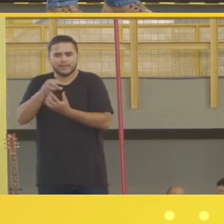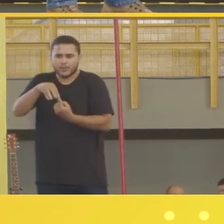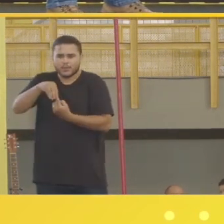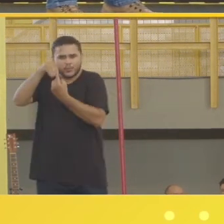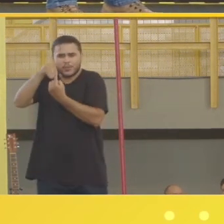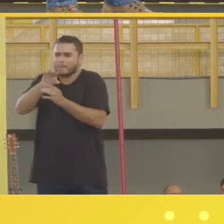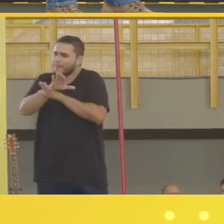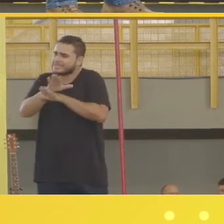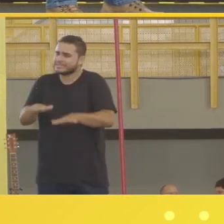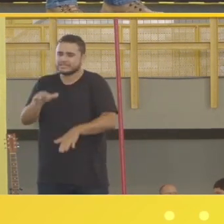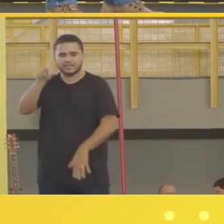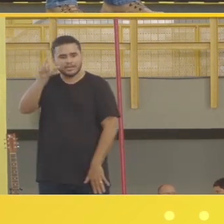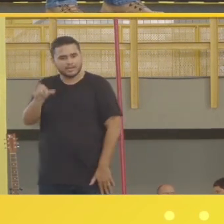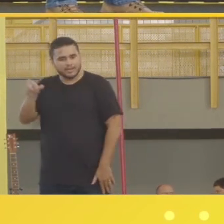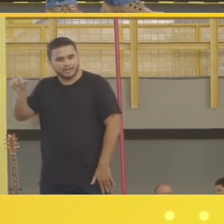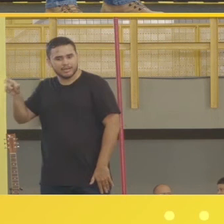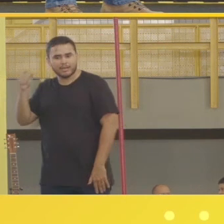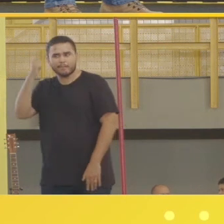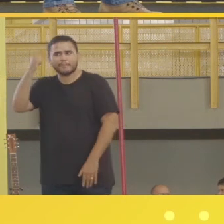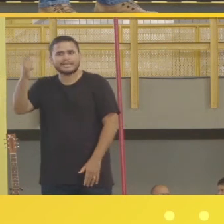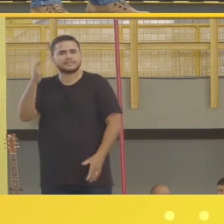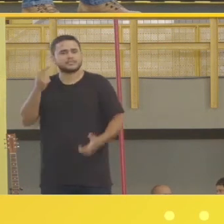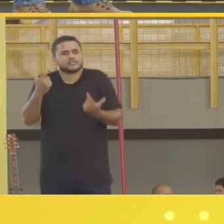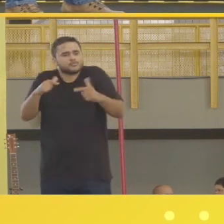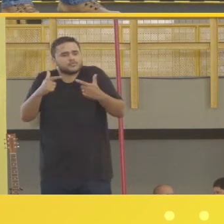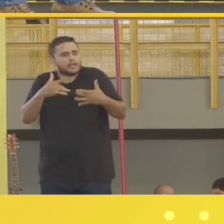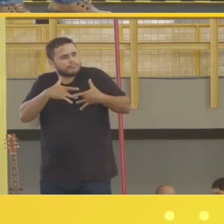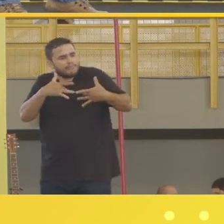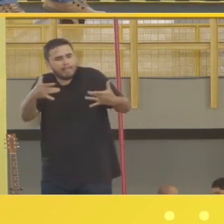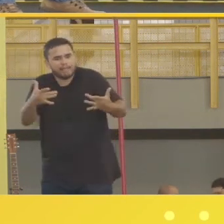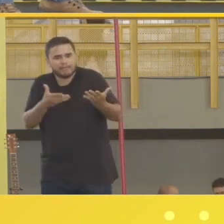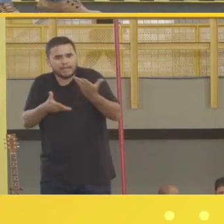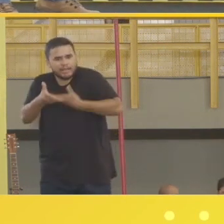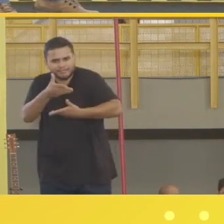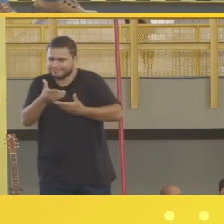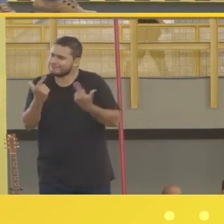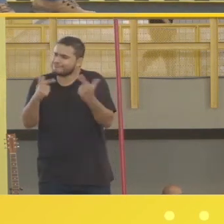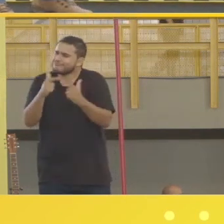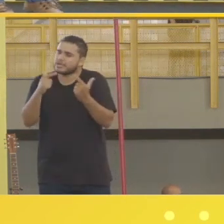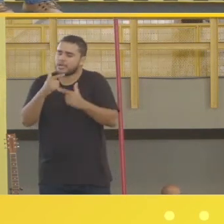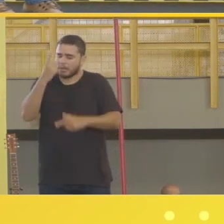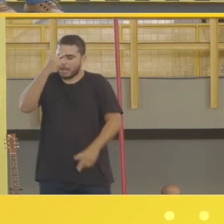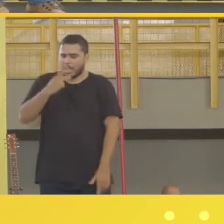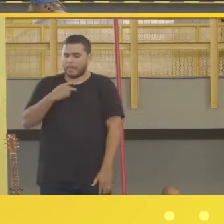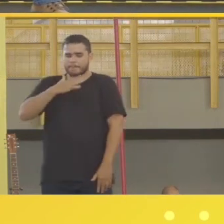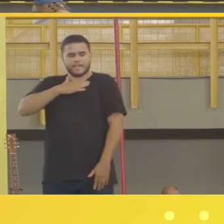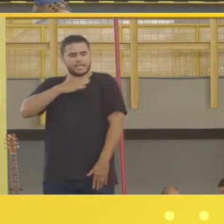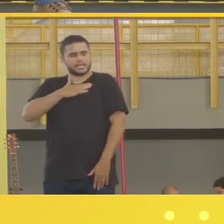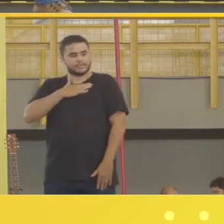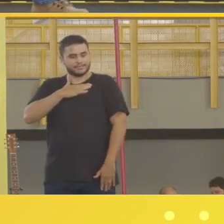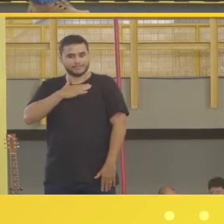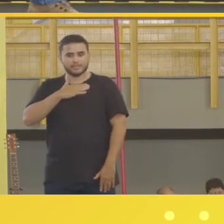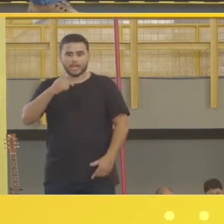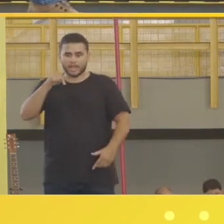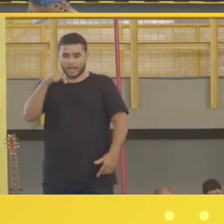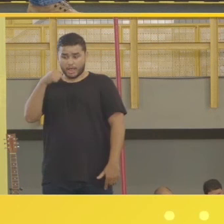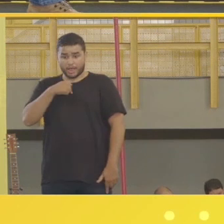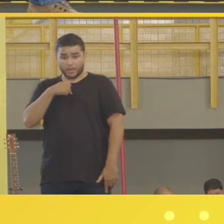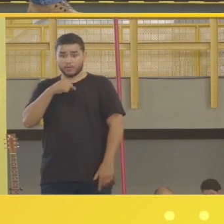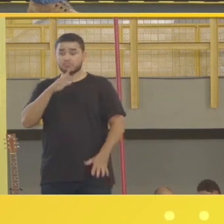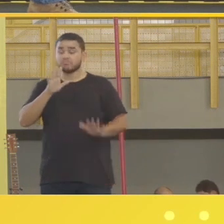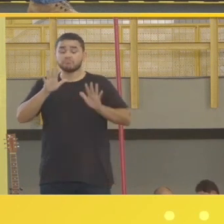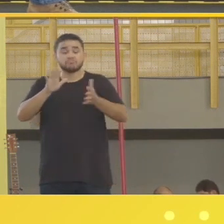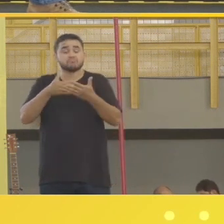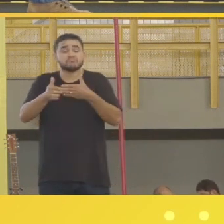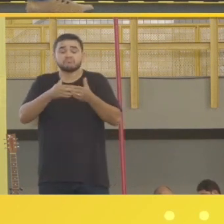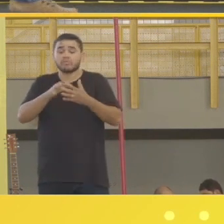singularmente enérgica do afetivo. Nós agimos de forma afetiva, emotiva,